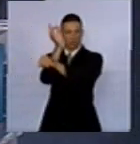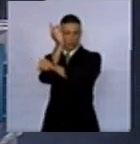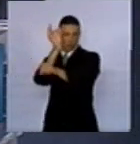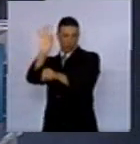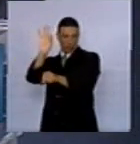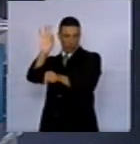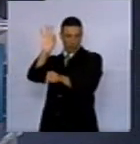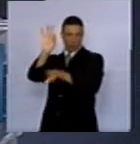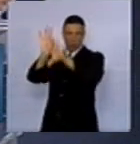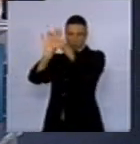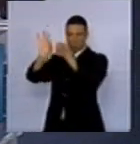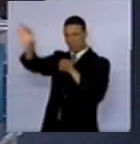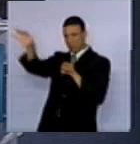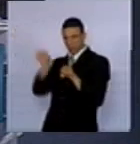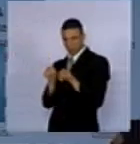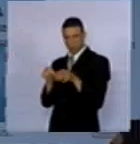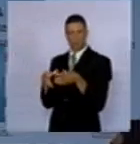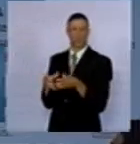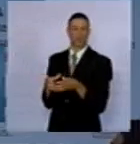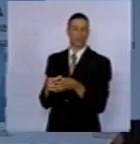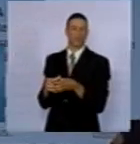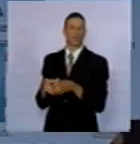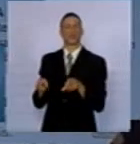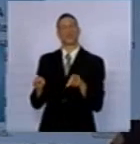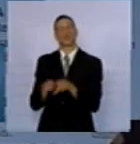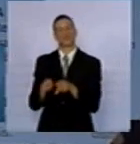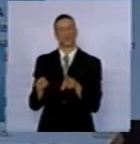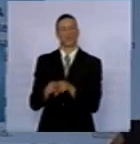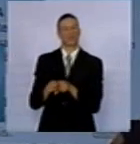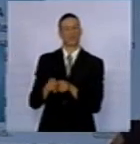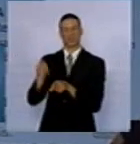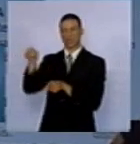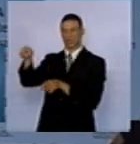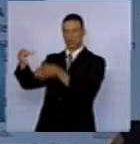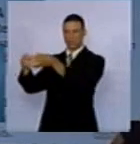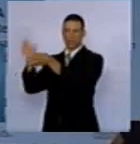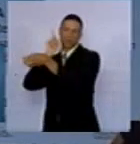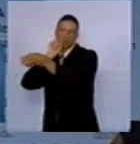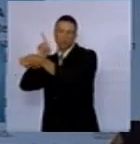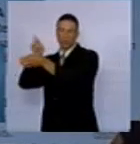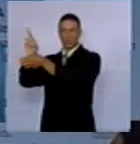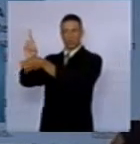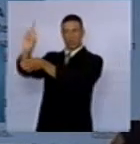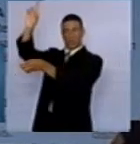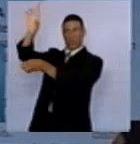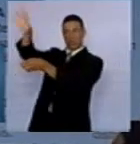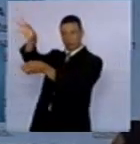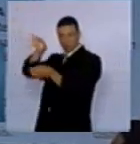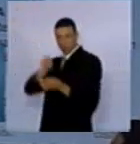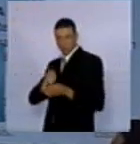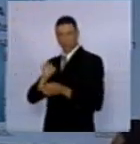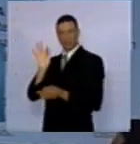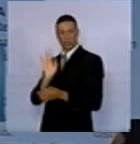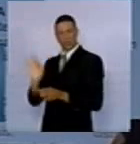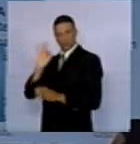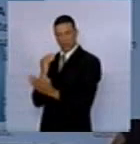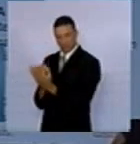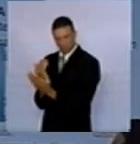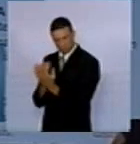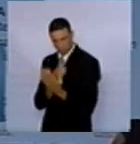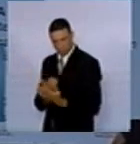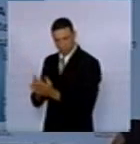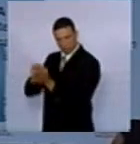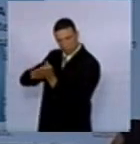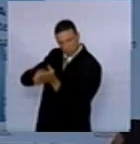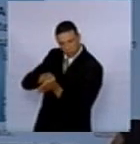na verdade é responsável pela regulação no nível Federal apresada a existência da franschais